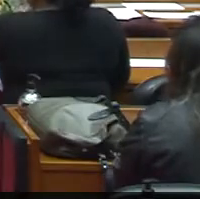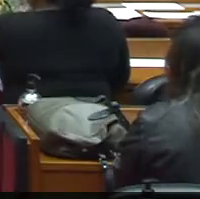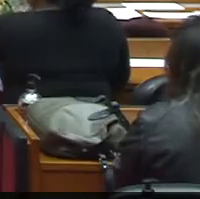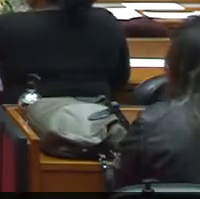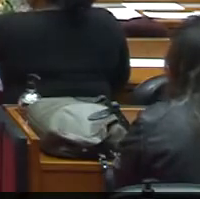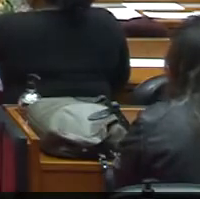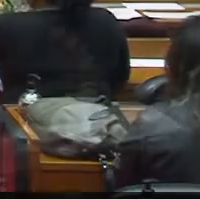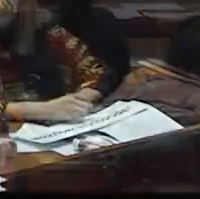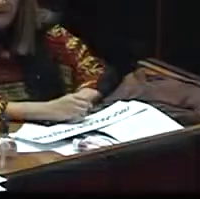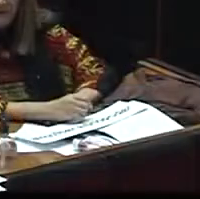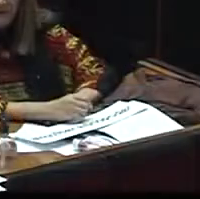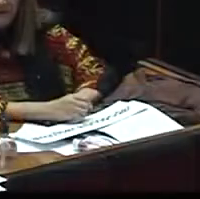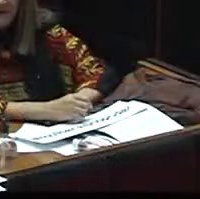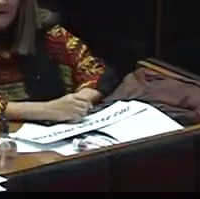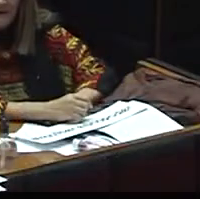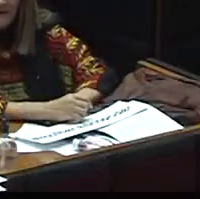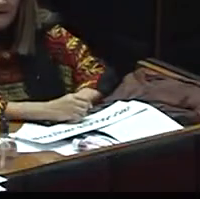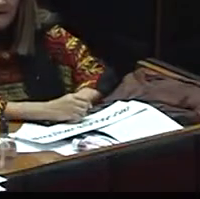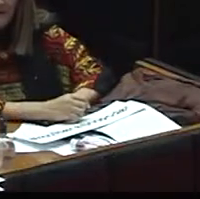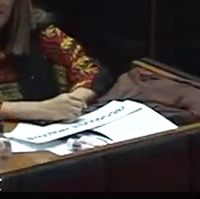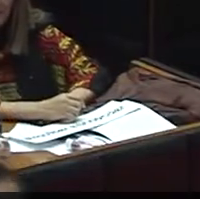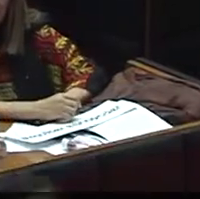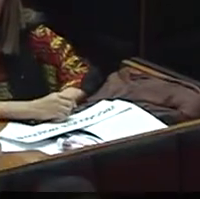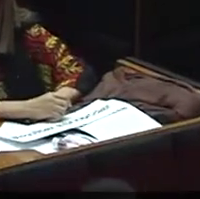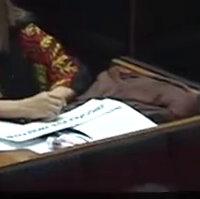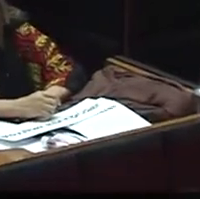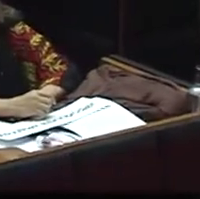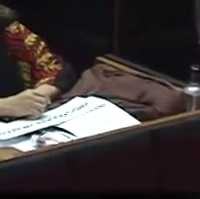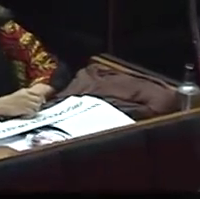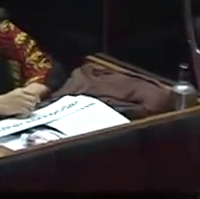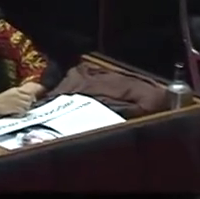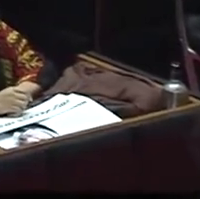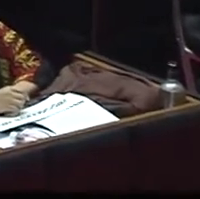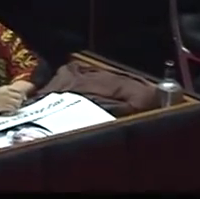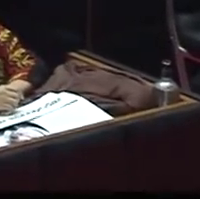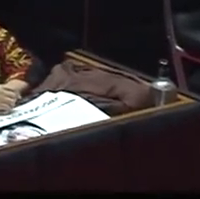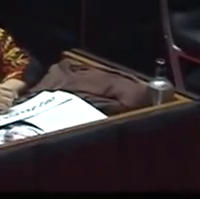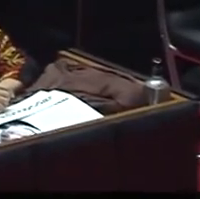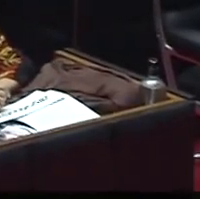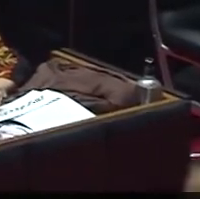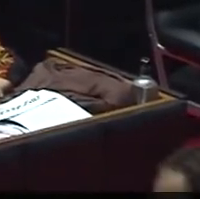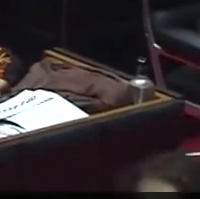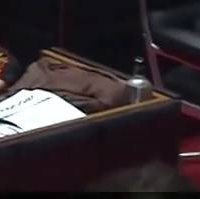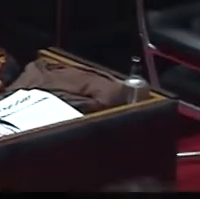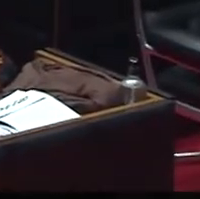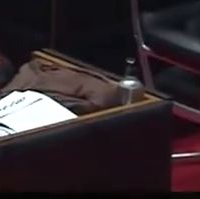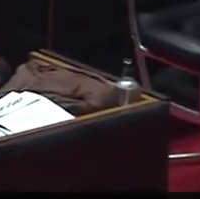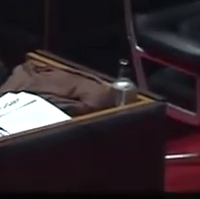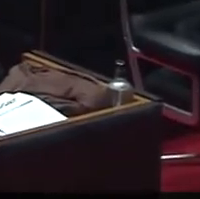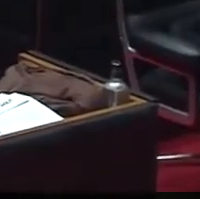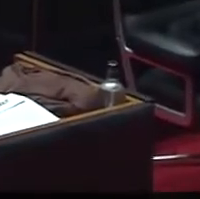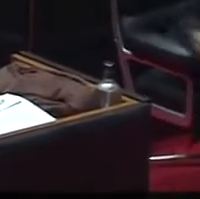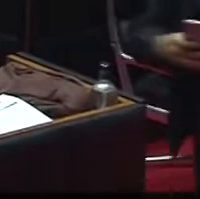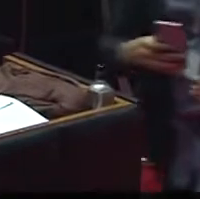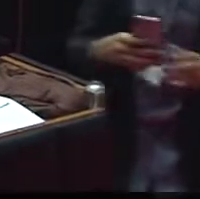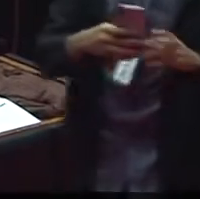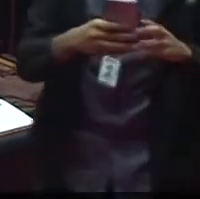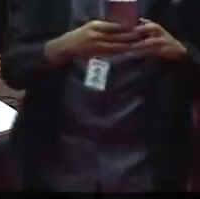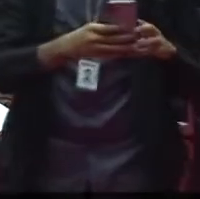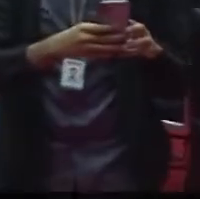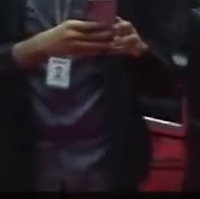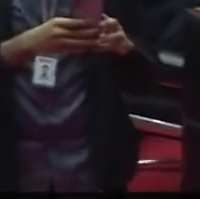53 por cento do eleitorado brasileiro no entanto a Assembleia Legislativa de Minas Gerais também o